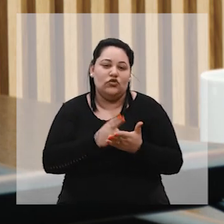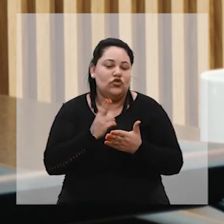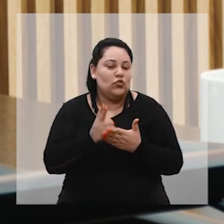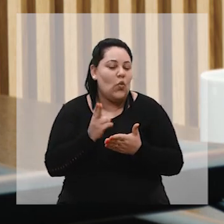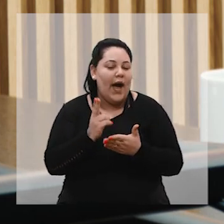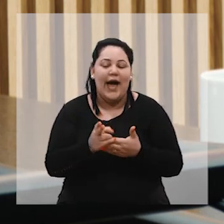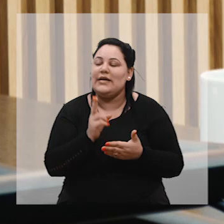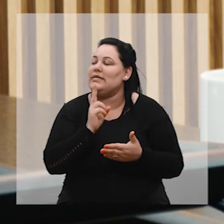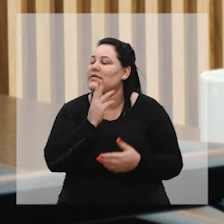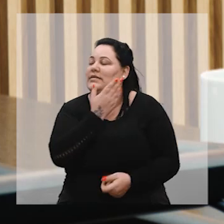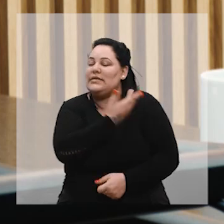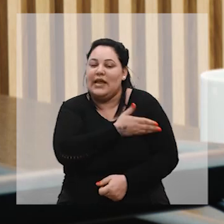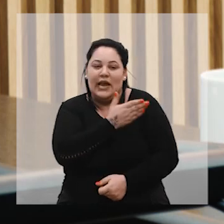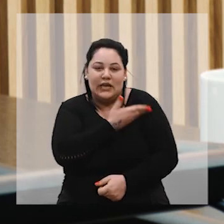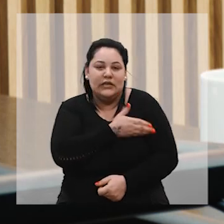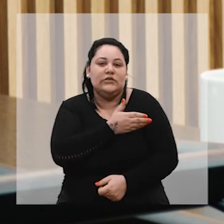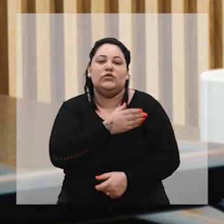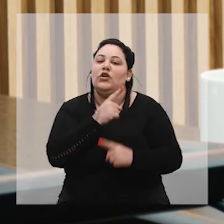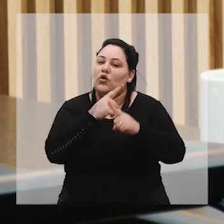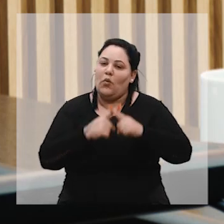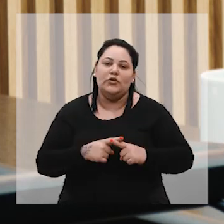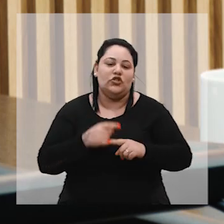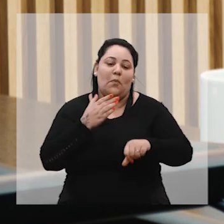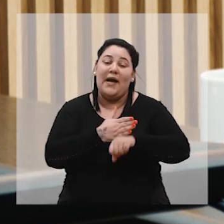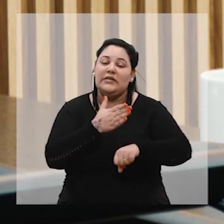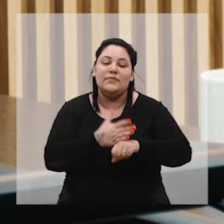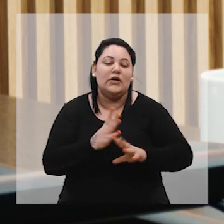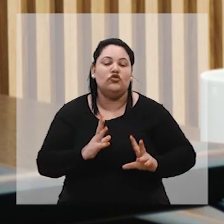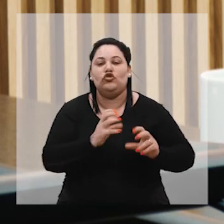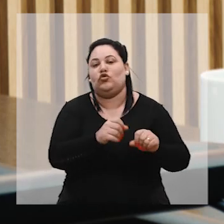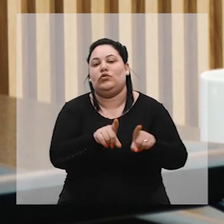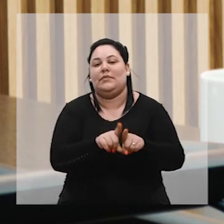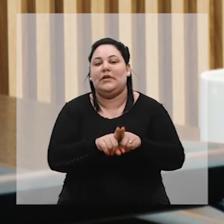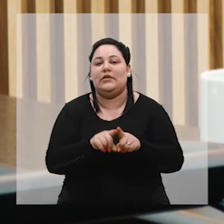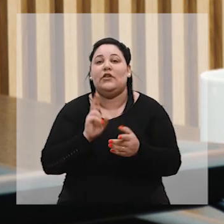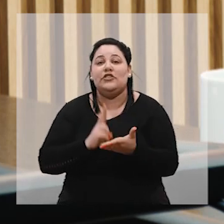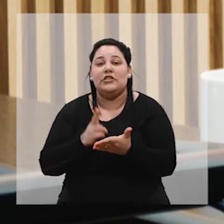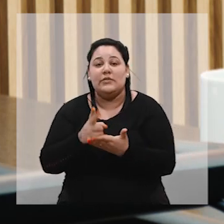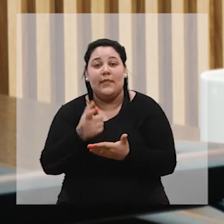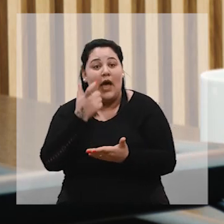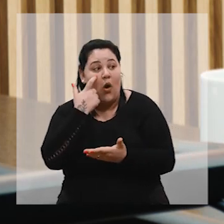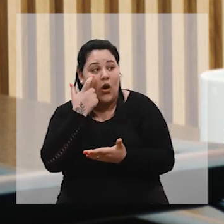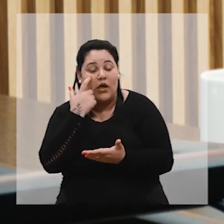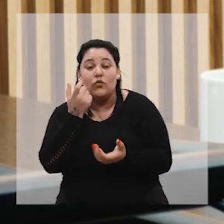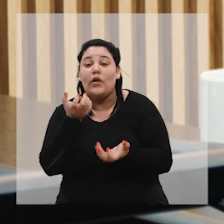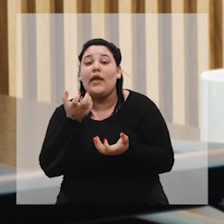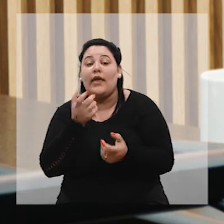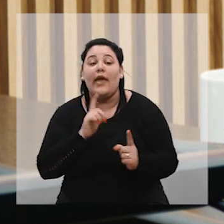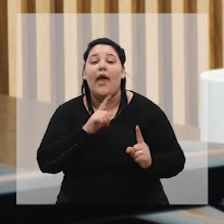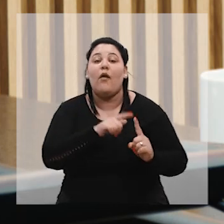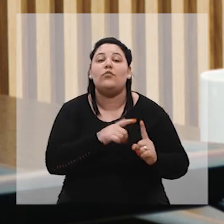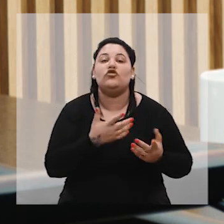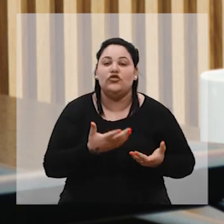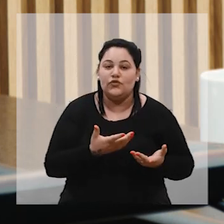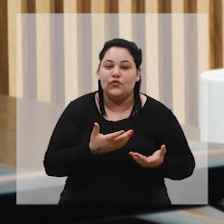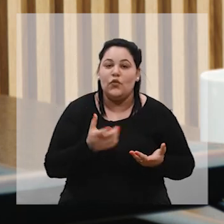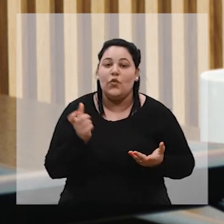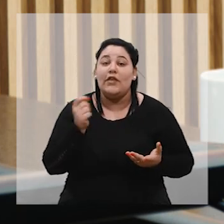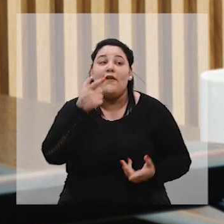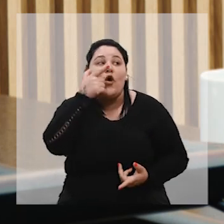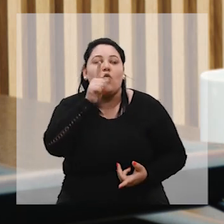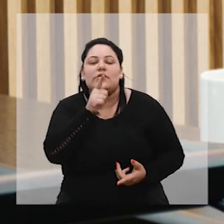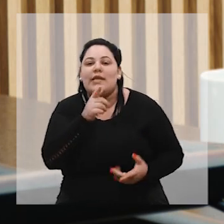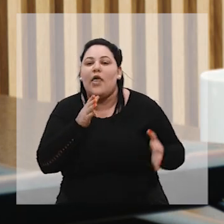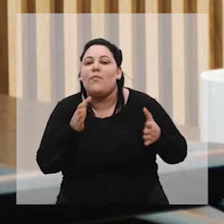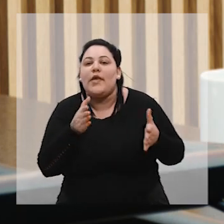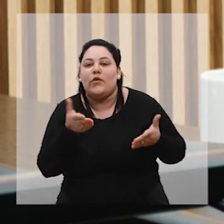deles é se manter treinando, né? Então, se manter competindo. Então, a gente sempre fica visando o que a gente vai almejar agora? O que